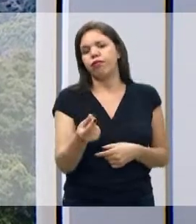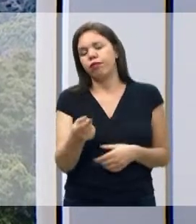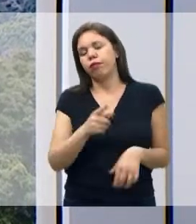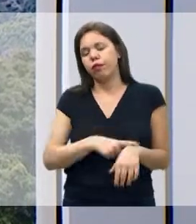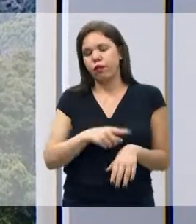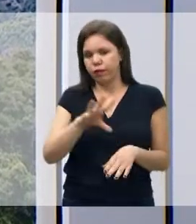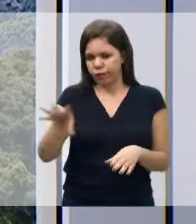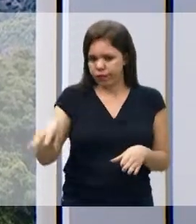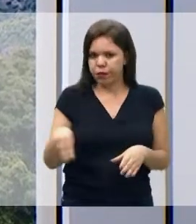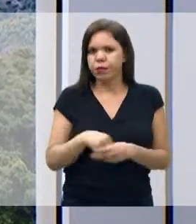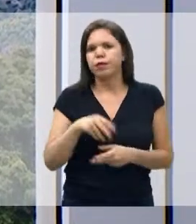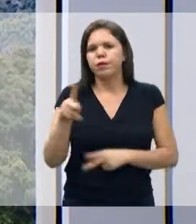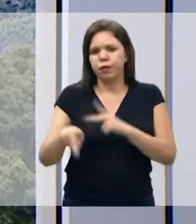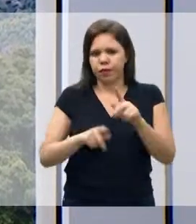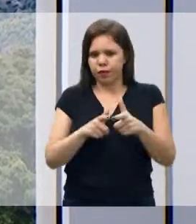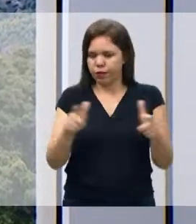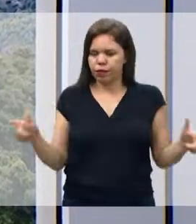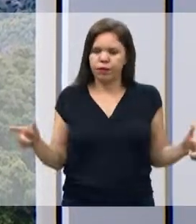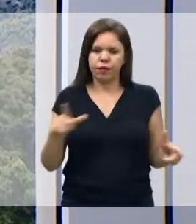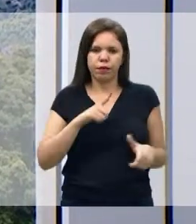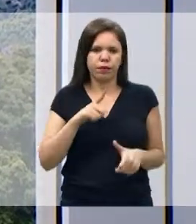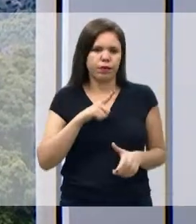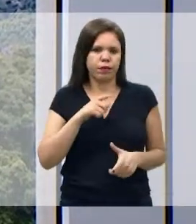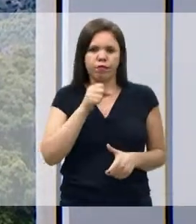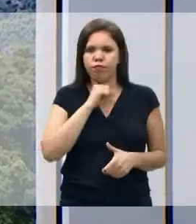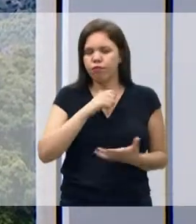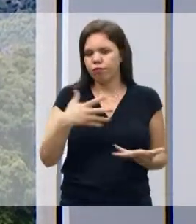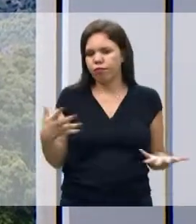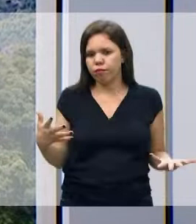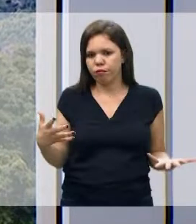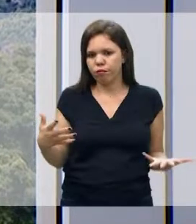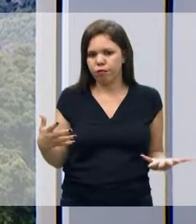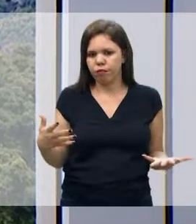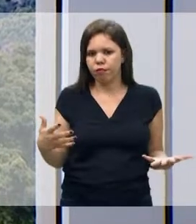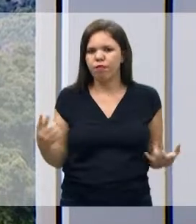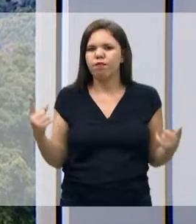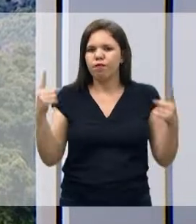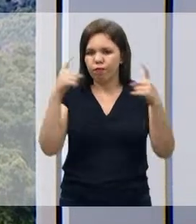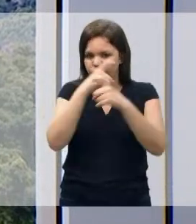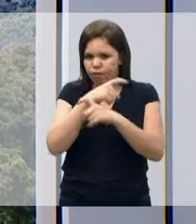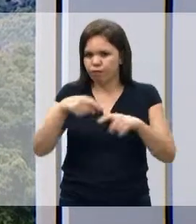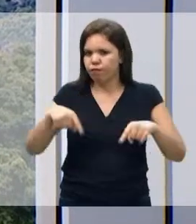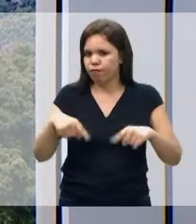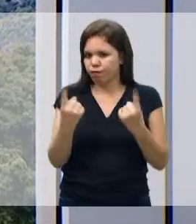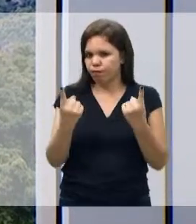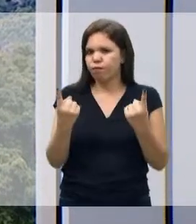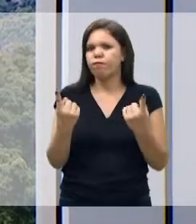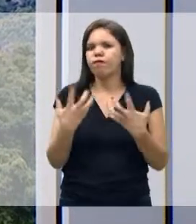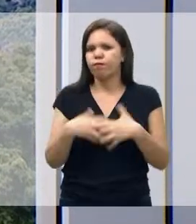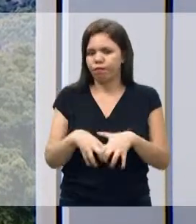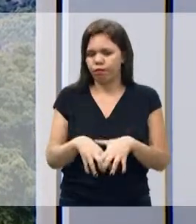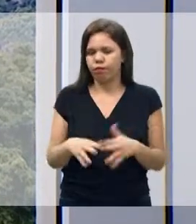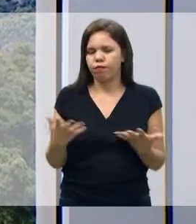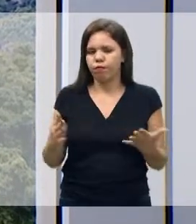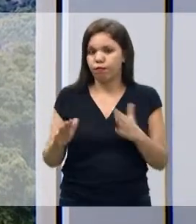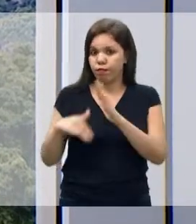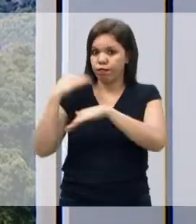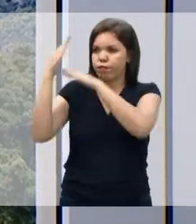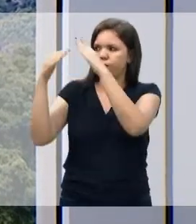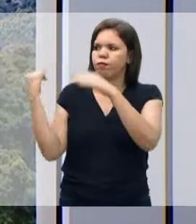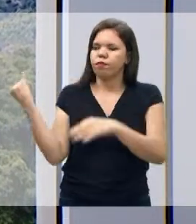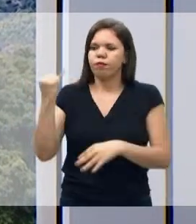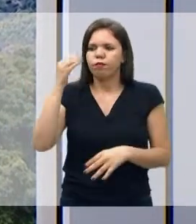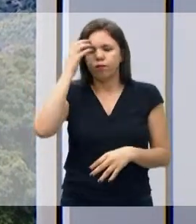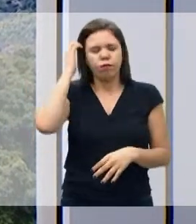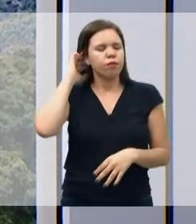possam inserir essa população que tem o envelhecimento um grande desafio, né? É um avanço